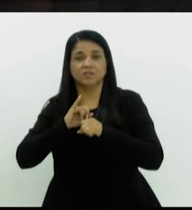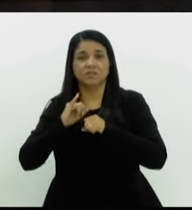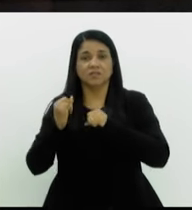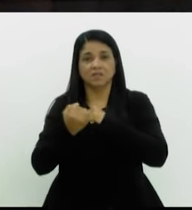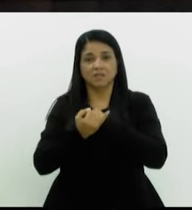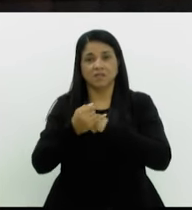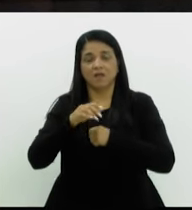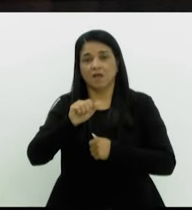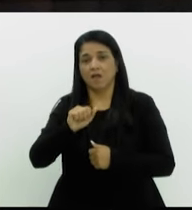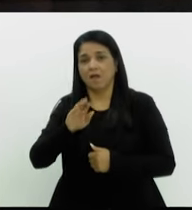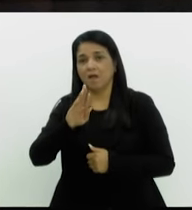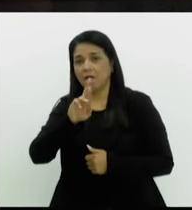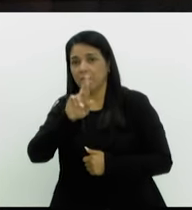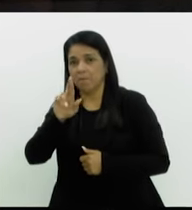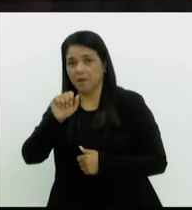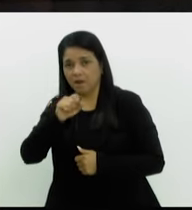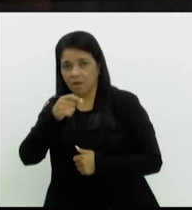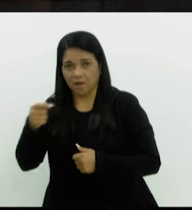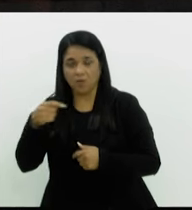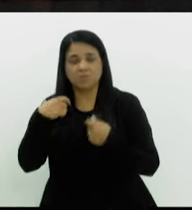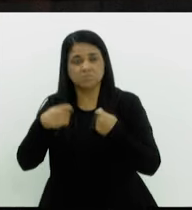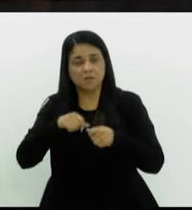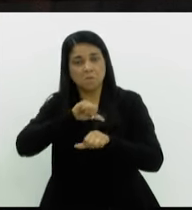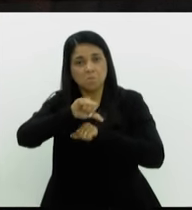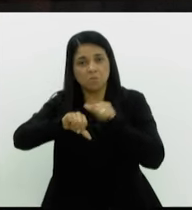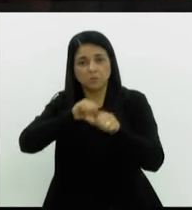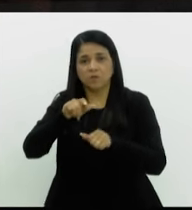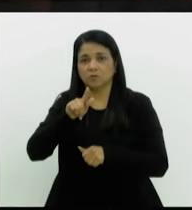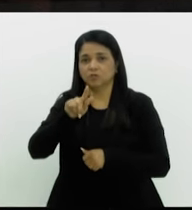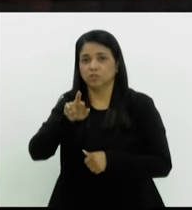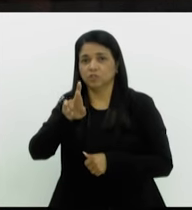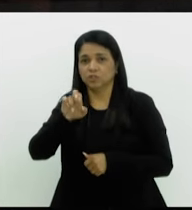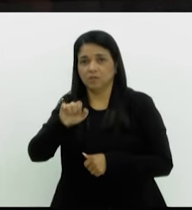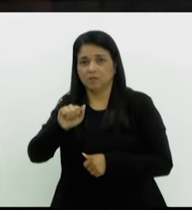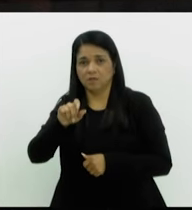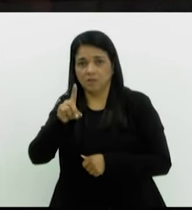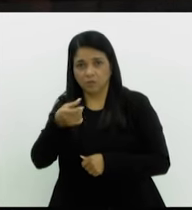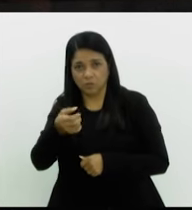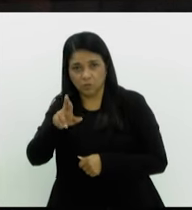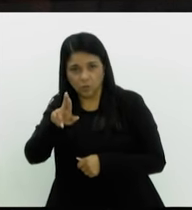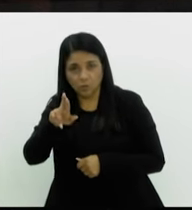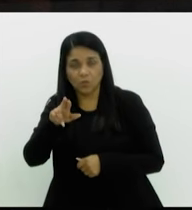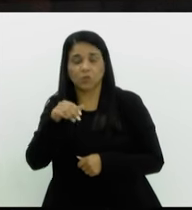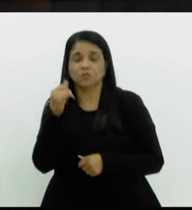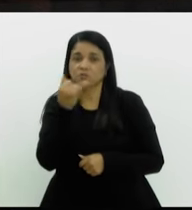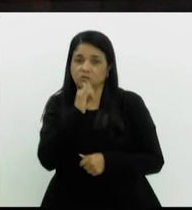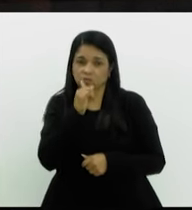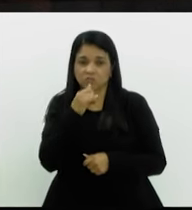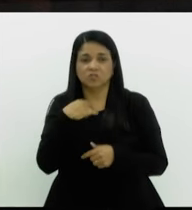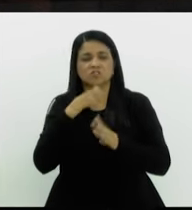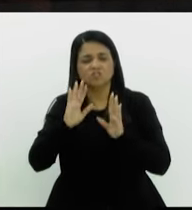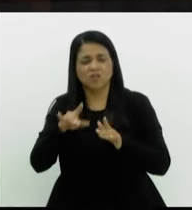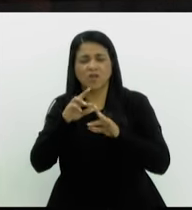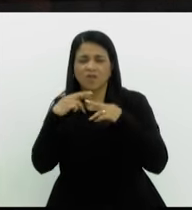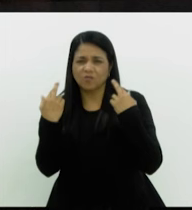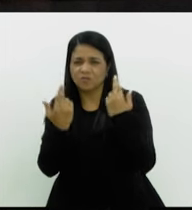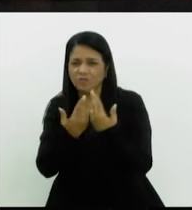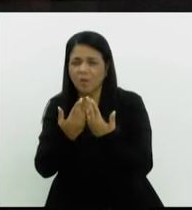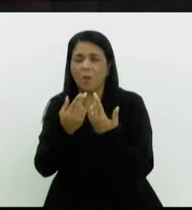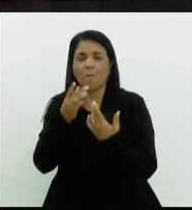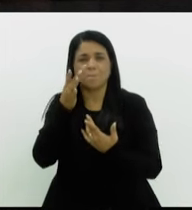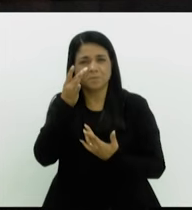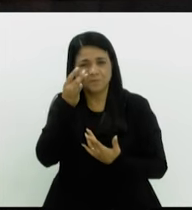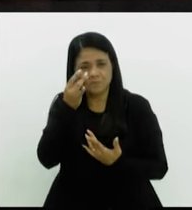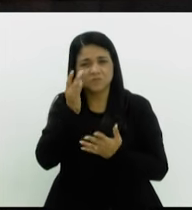por parte da concessionária, que já realizou diversas reuniões presenciais,